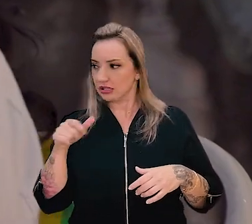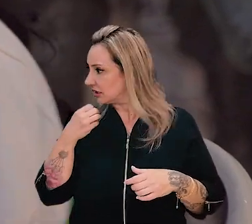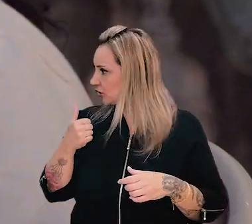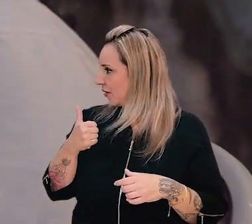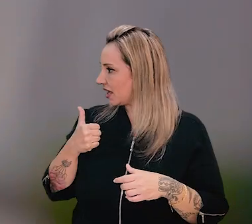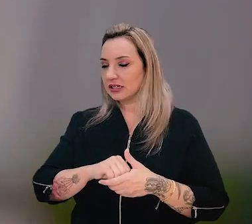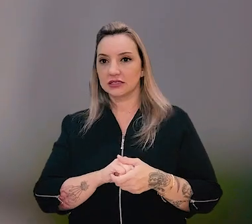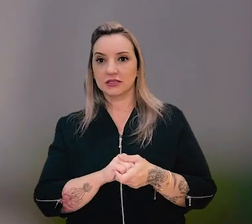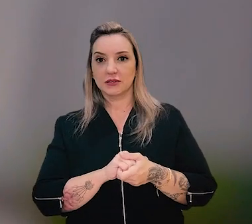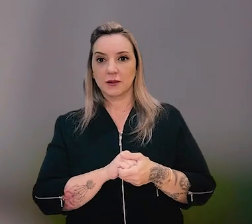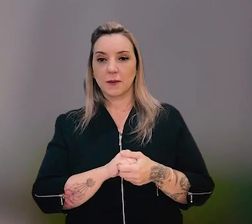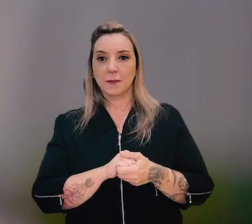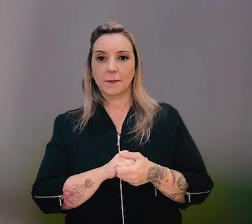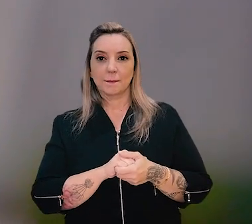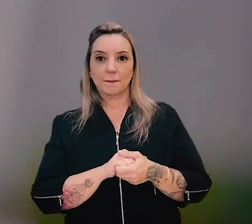bem?